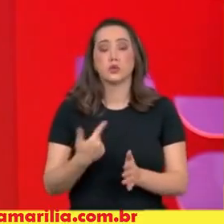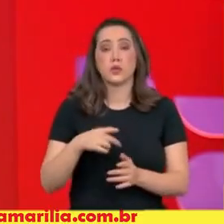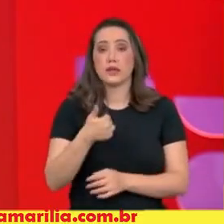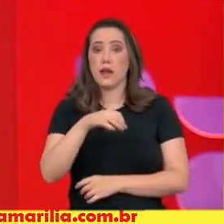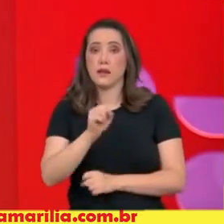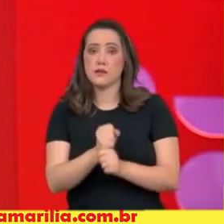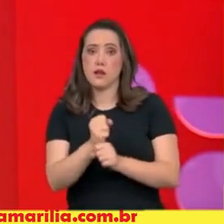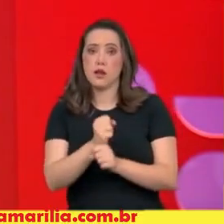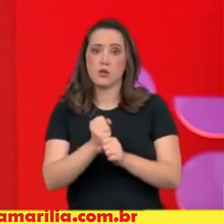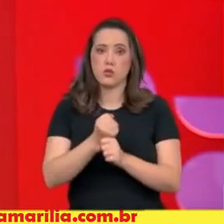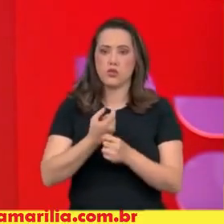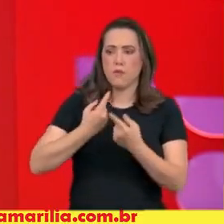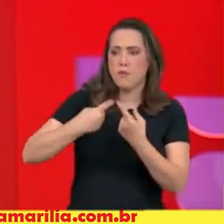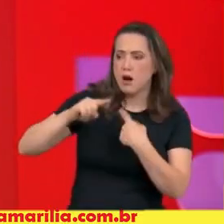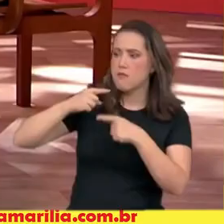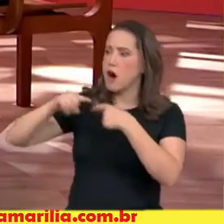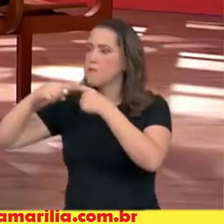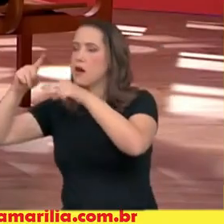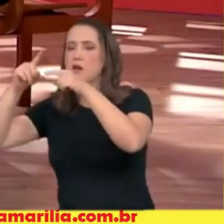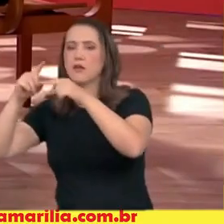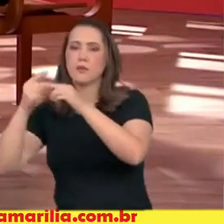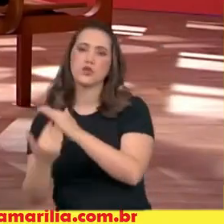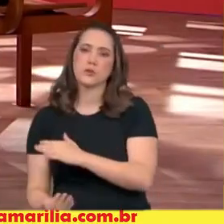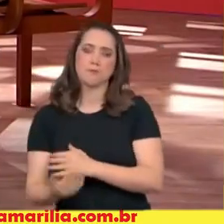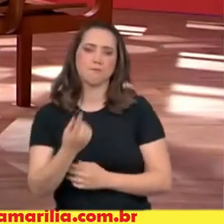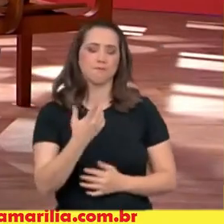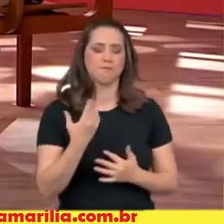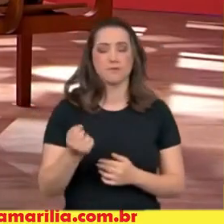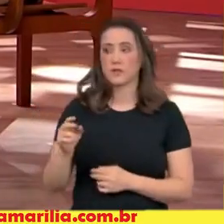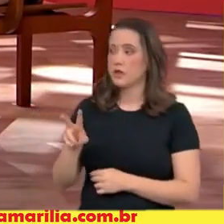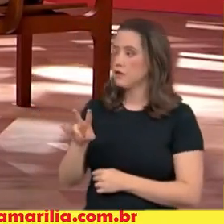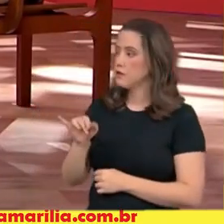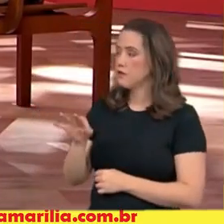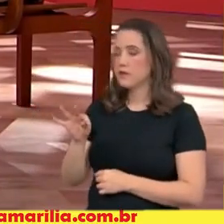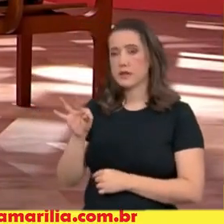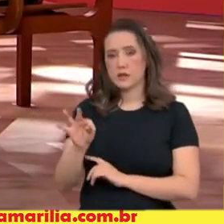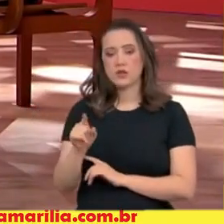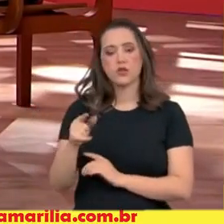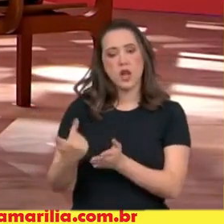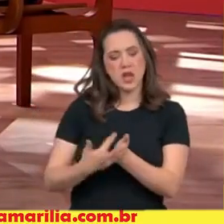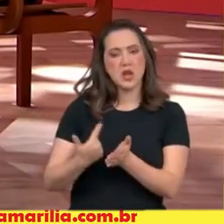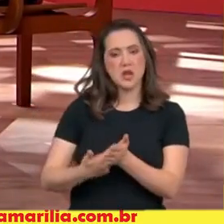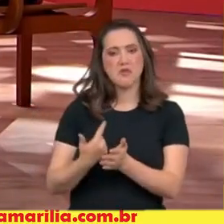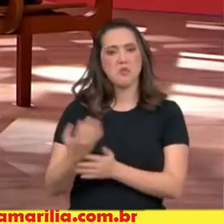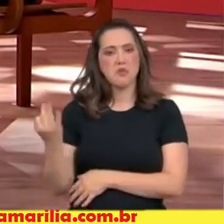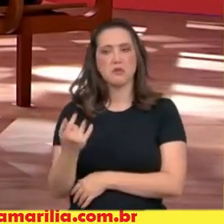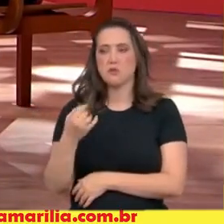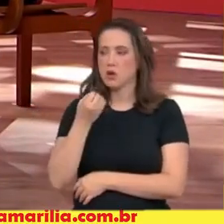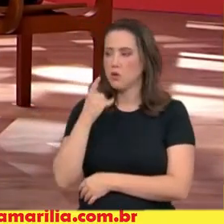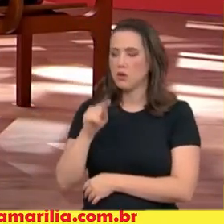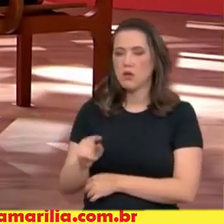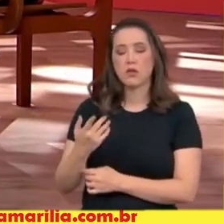incendiaram o mundo. Vincent Bevins, muito bem-vindo. Obrigado. Muito obrigado. Livraço, hein? Tá bonito, aliás, né? O pessoal